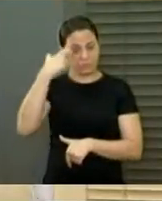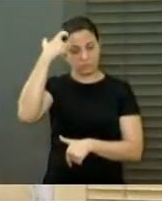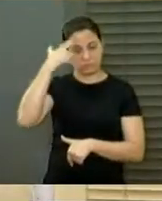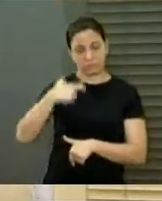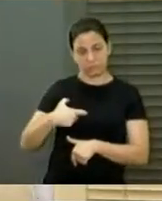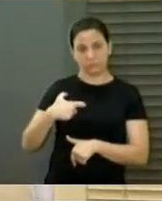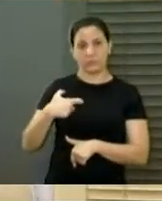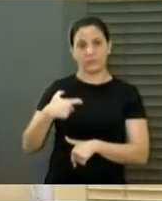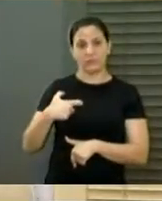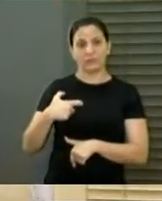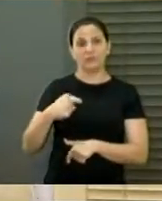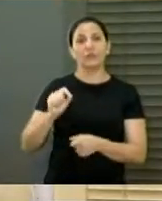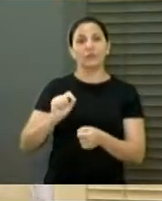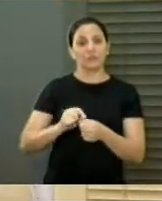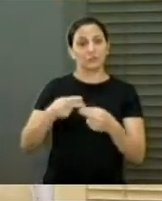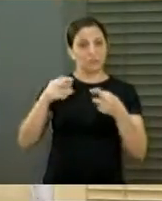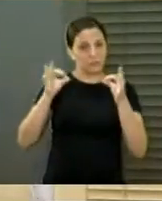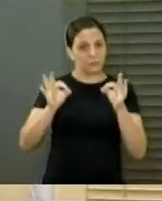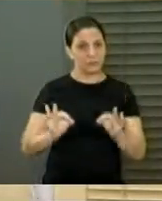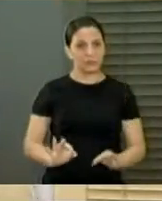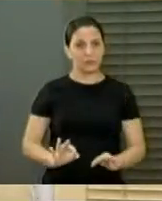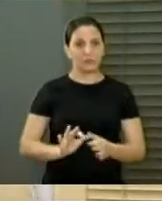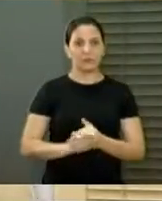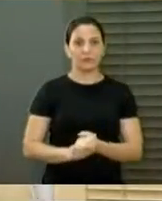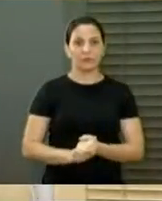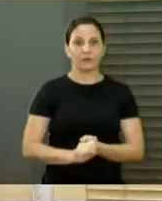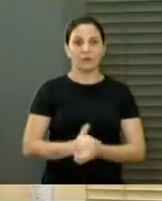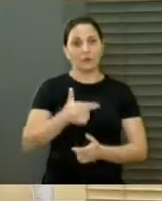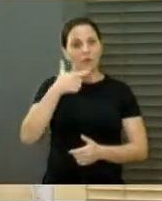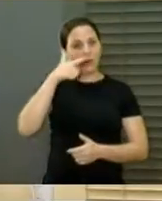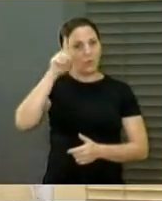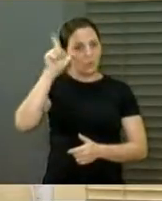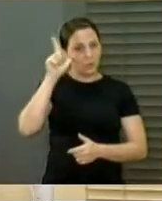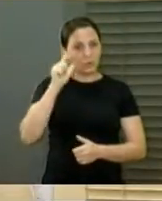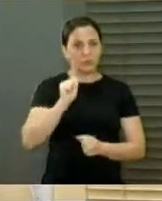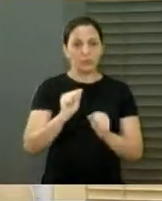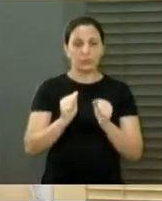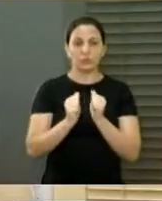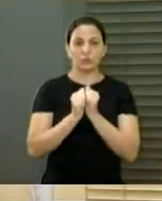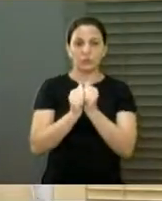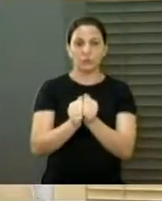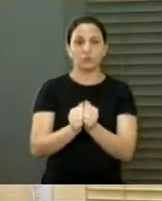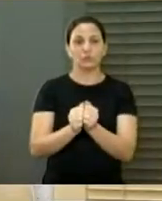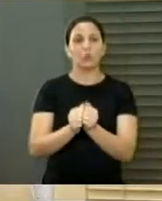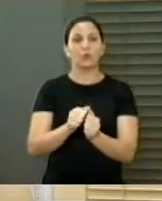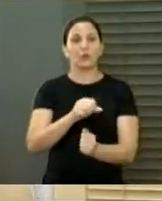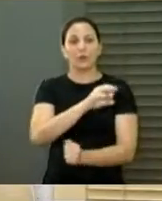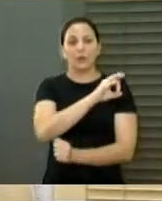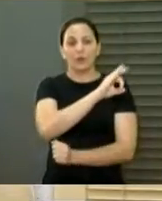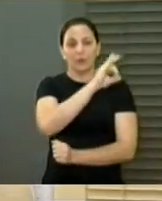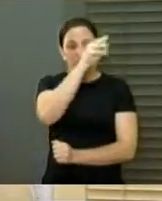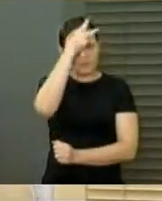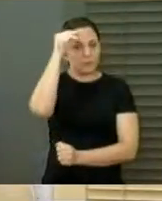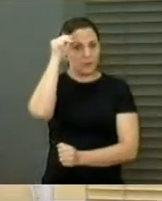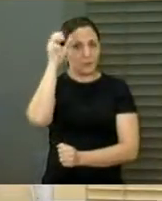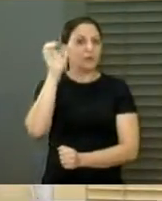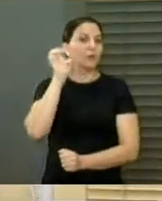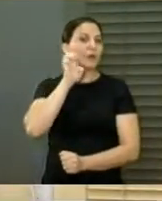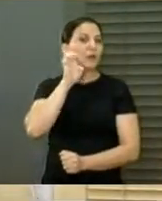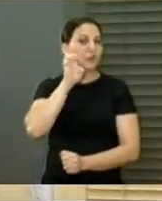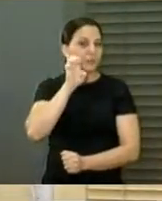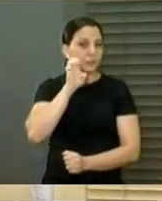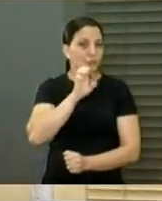colaborar, assim farei. Ontem estive com o prefeito Edinho e levei ao seu conhecimento demandas